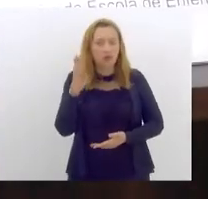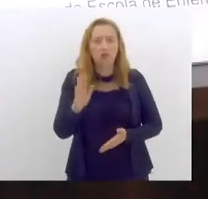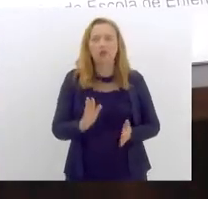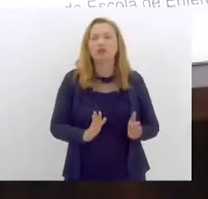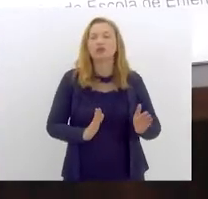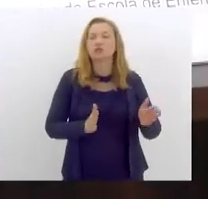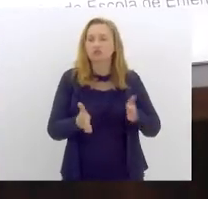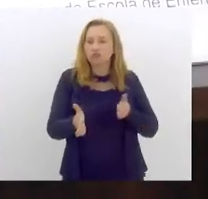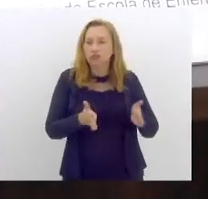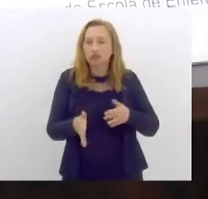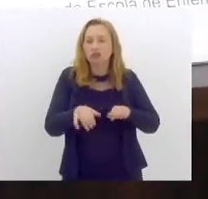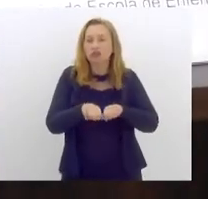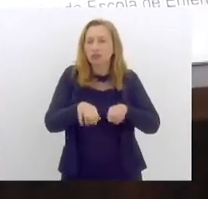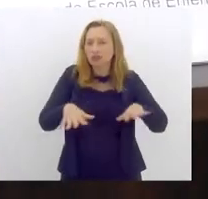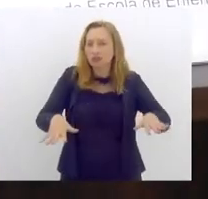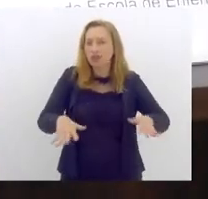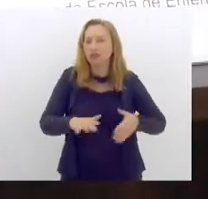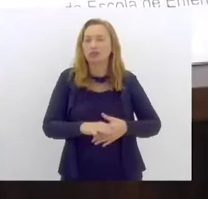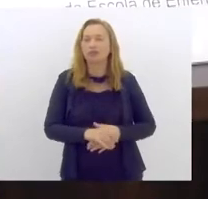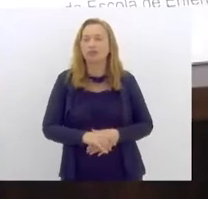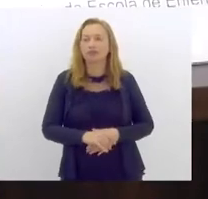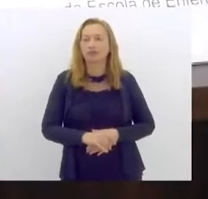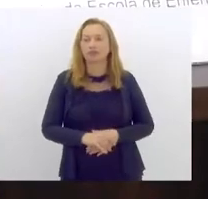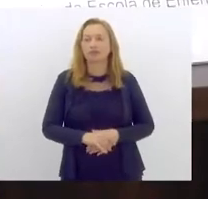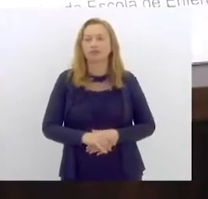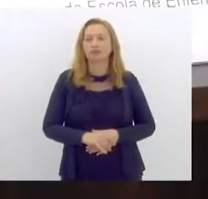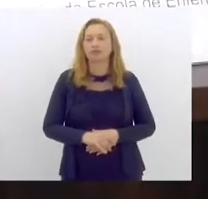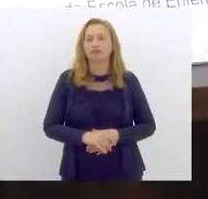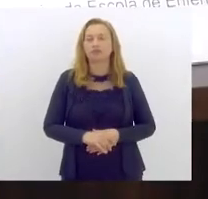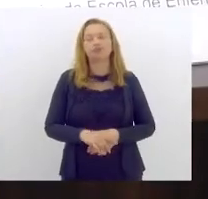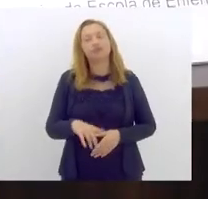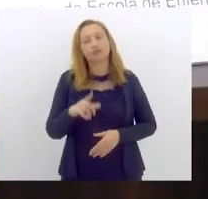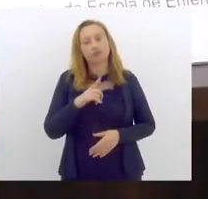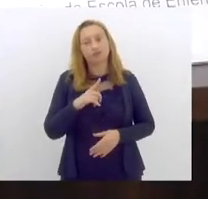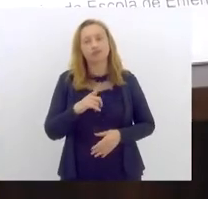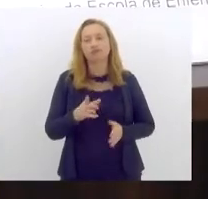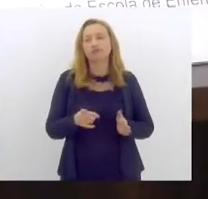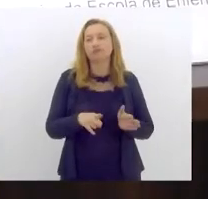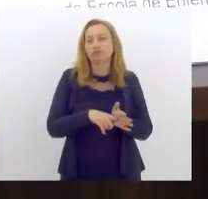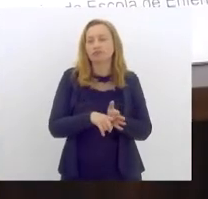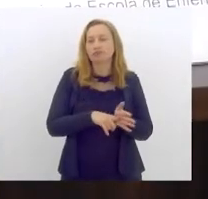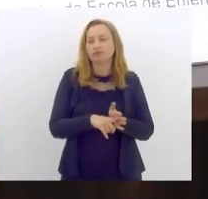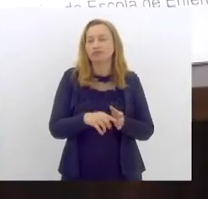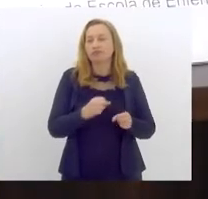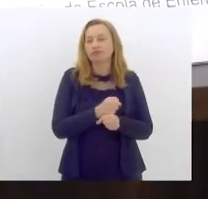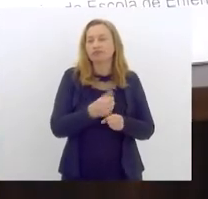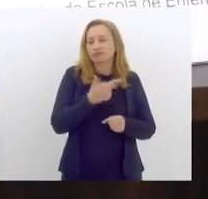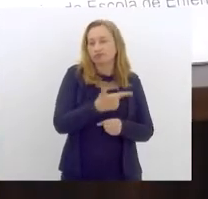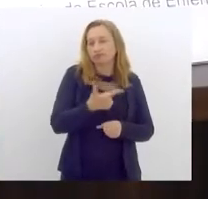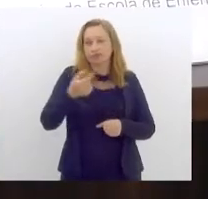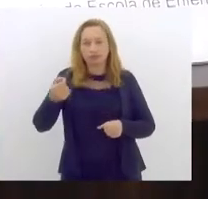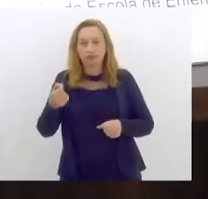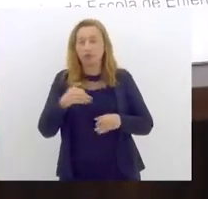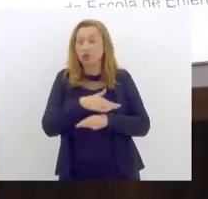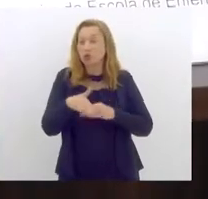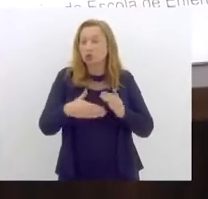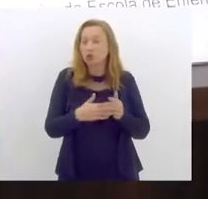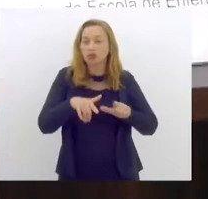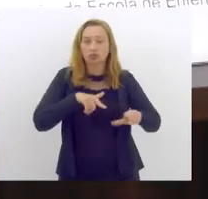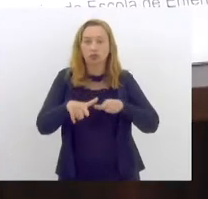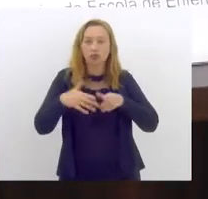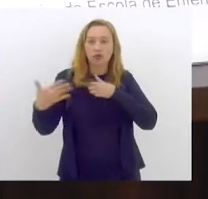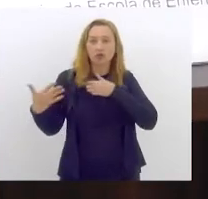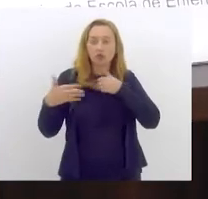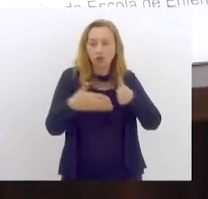a pandemia e eu tive esse diagnóstico em 2020 e todos os serviços estavam